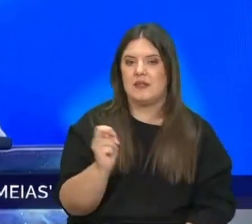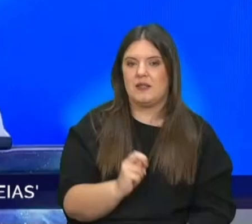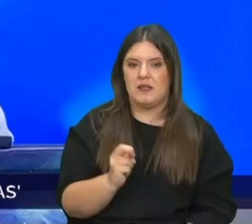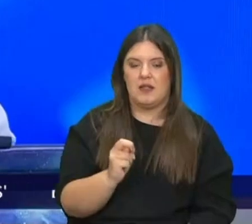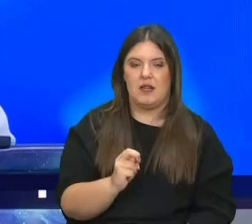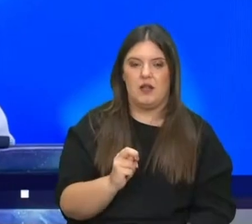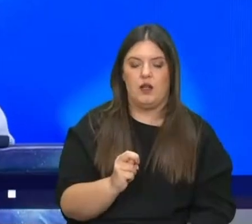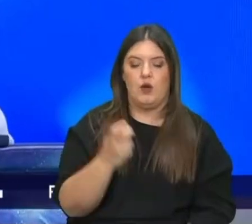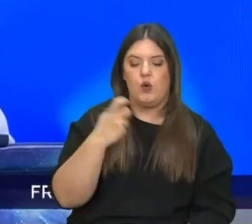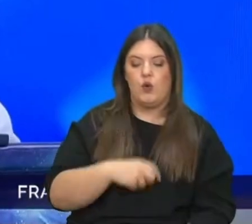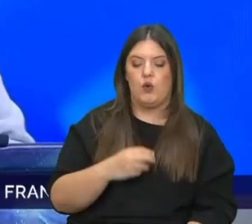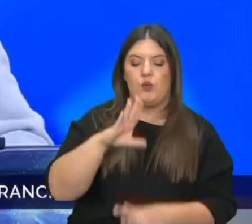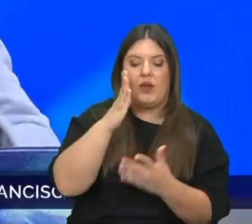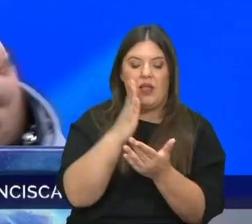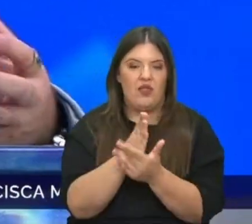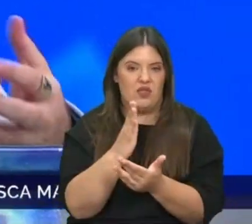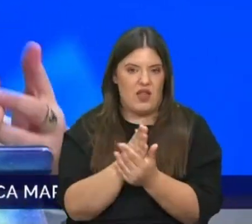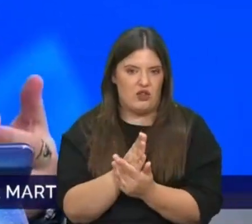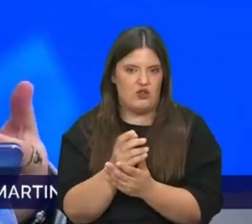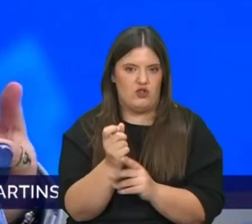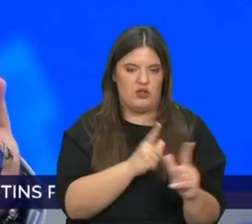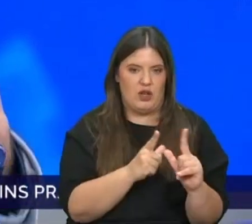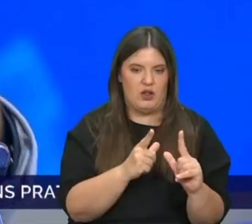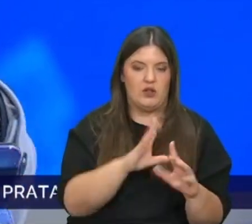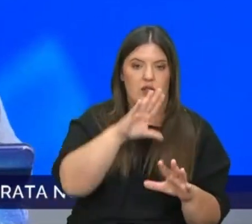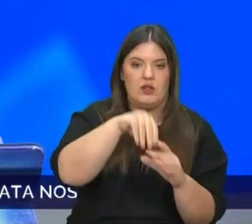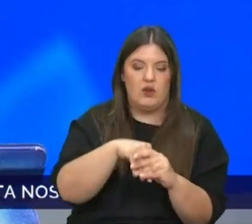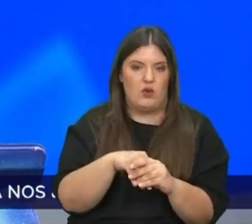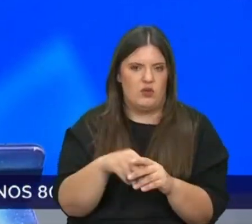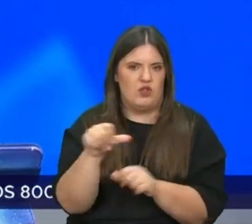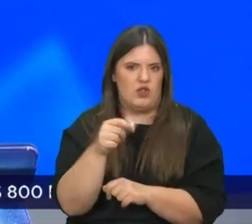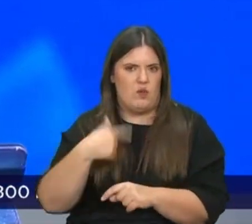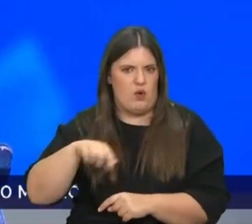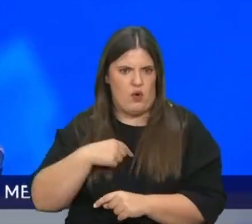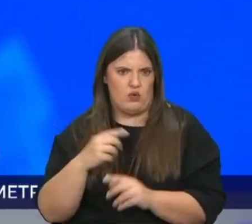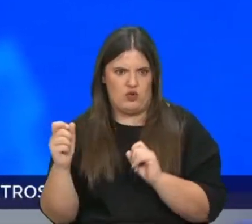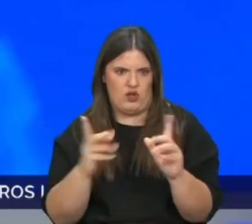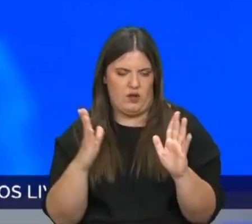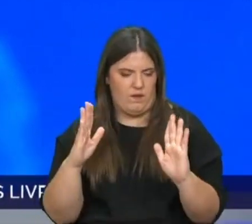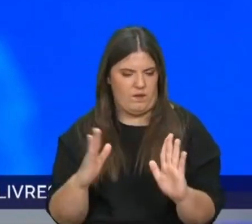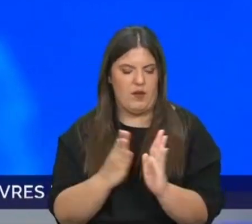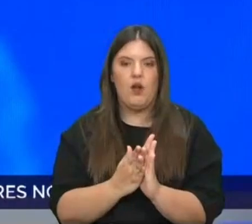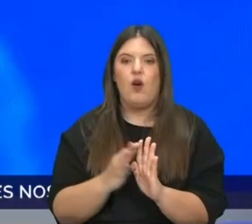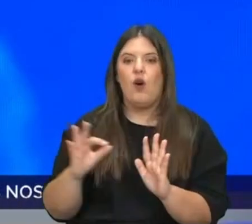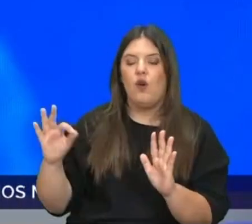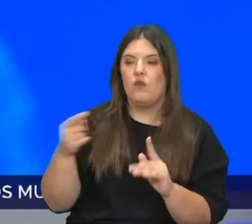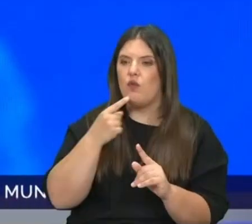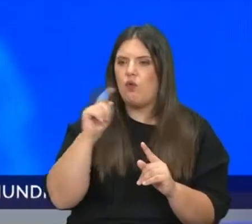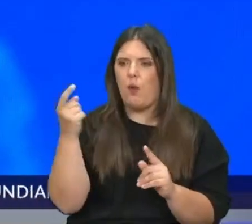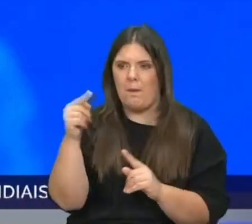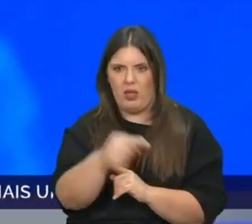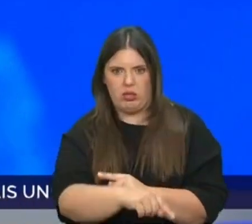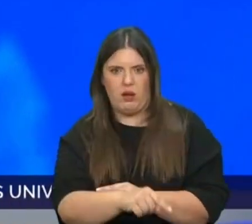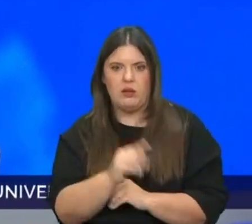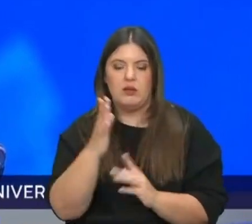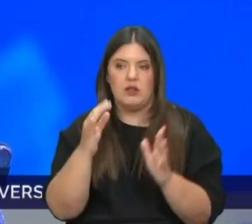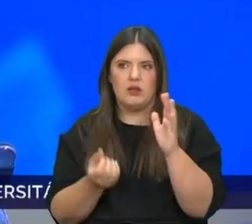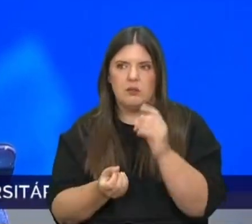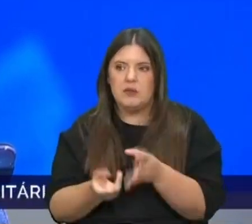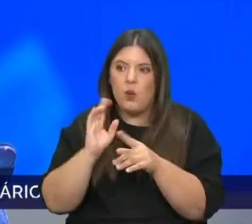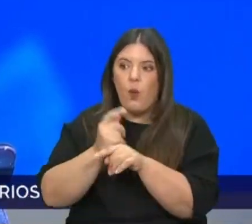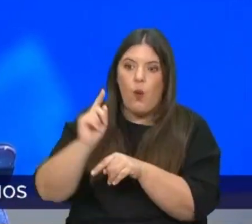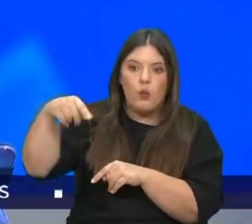corpo interestelar que entrou pelo nosso sistema solar. O que é que isto quer dizer? Quer dizer que houve um cometa que não nasceu no nosso sistema solar, nasceu noutro sistema